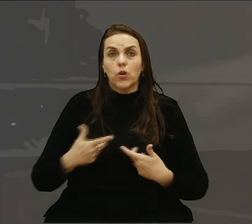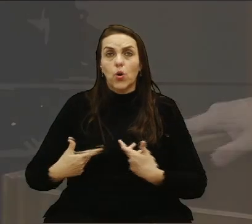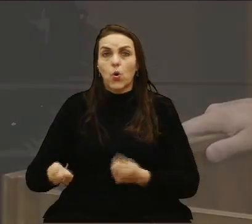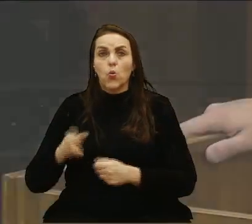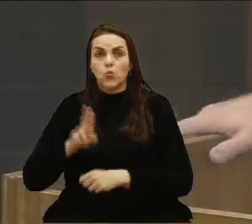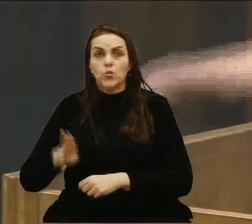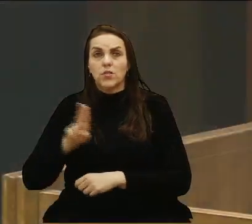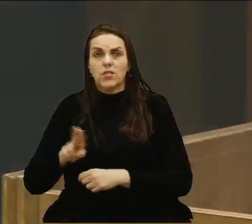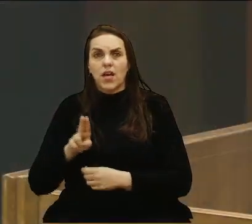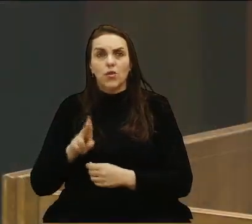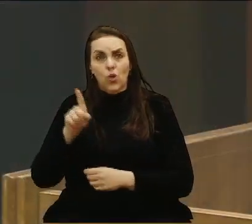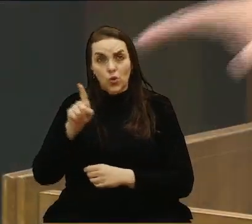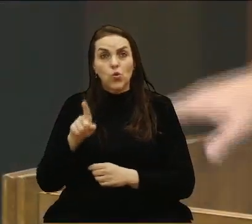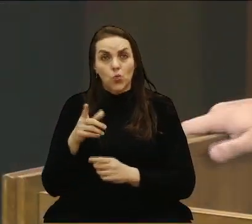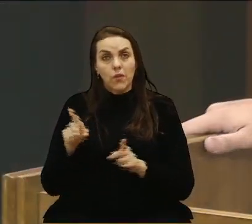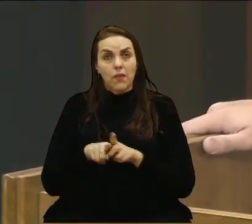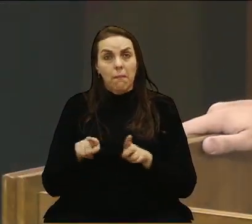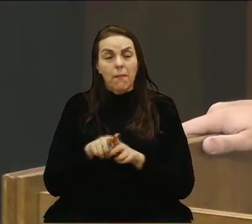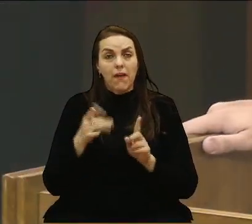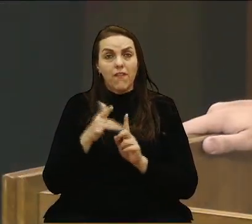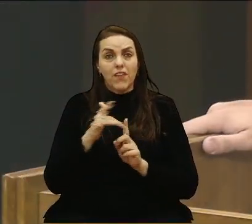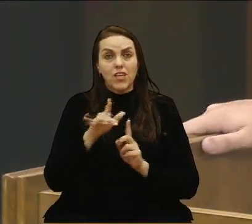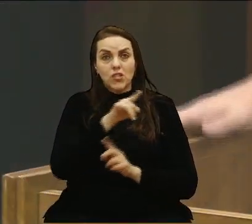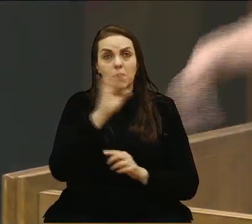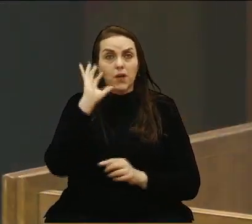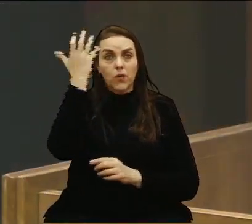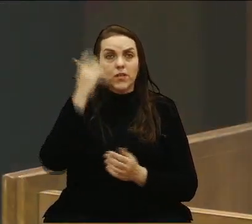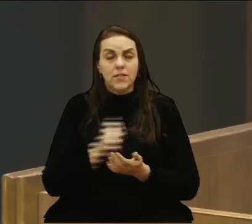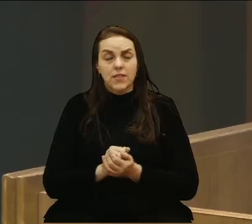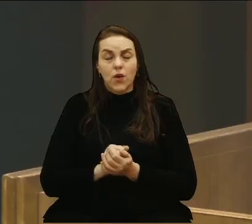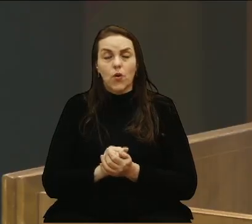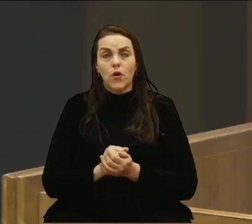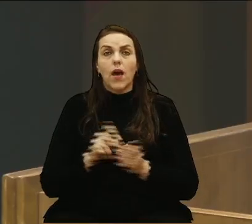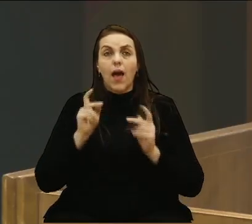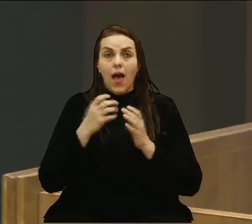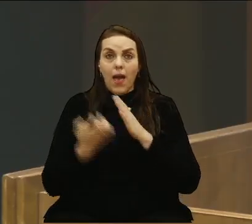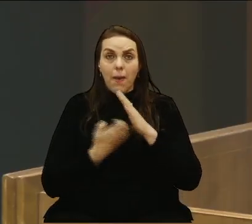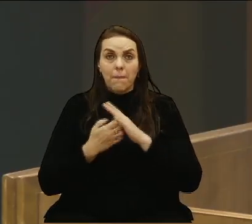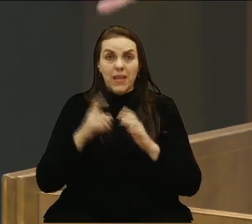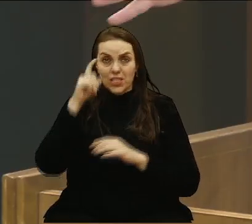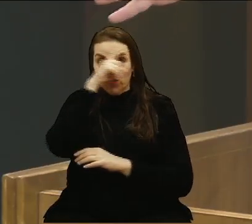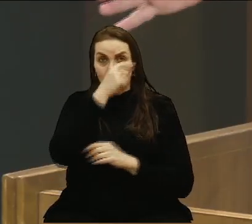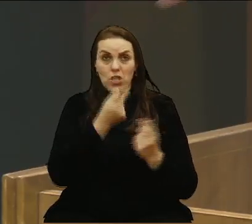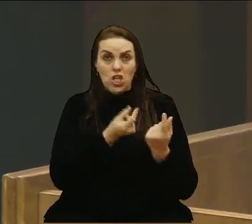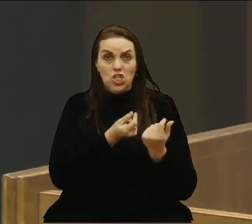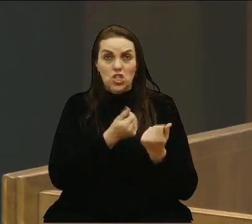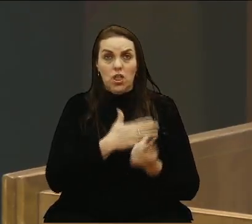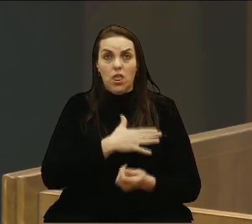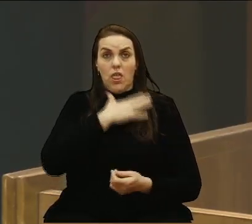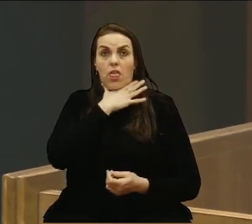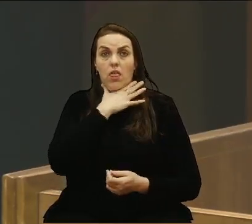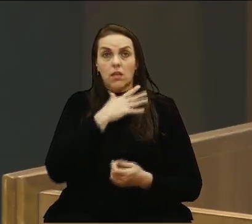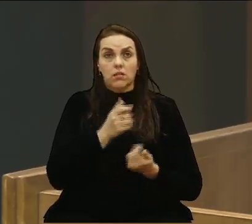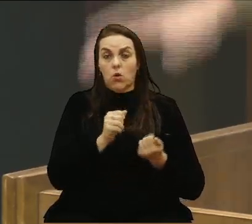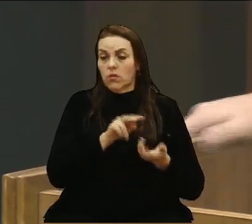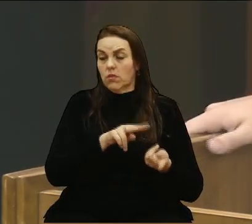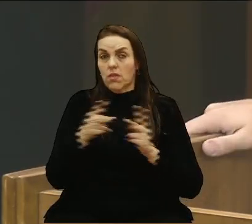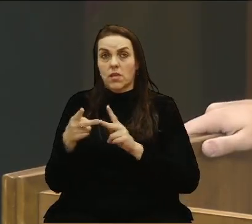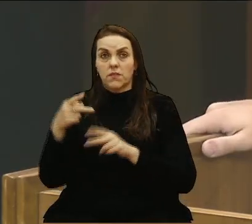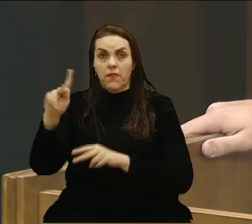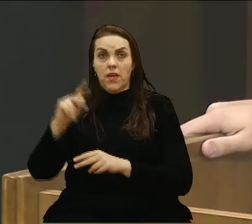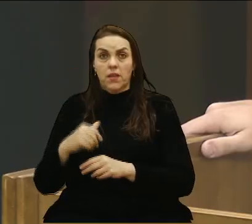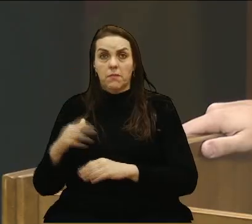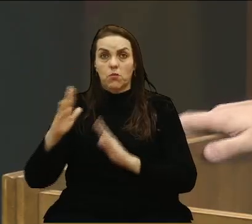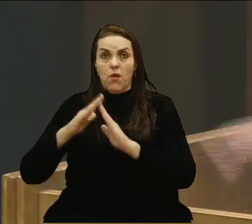A empresa tem uma dificuldade no fluxo de caixa, transfere a integralidade dessa dificuldade do fluxo de caixa para o senhor, para a senhora de